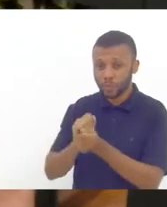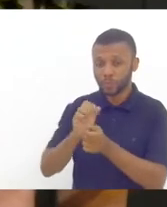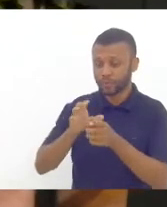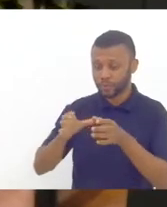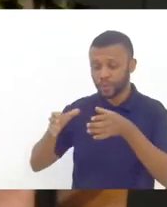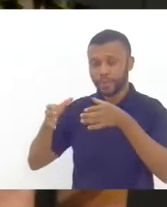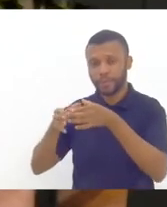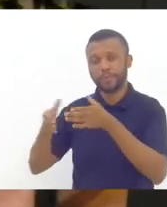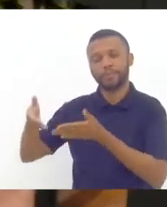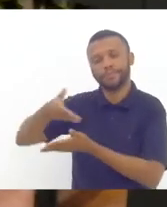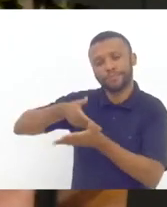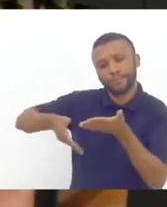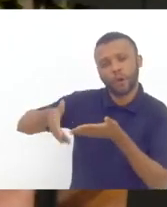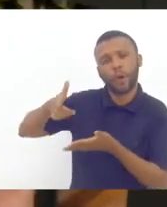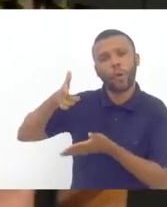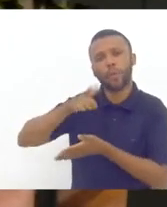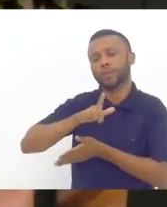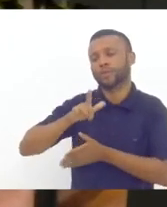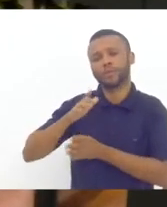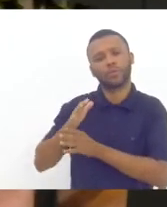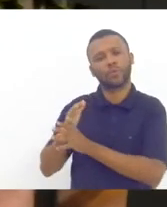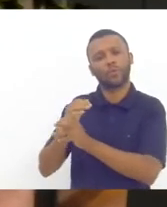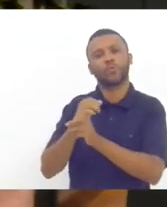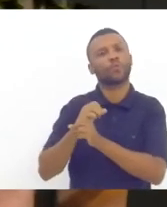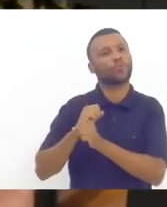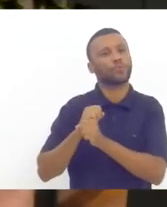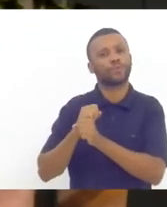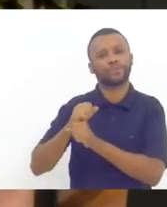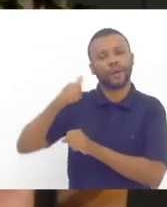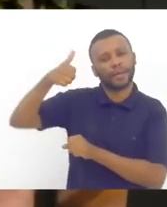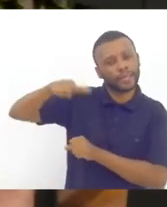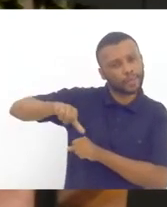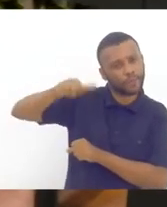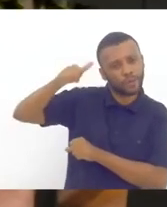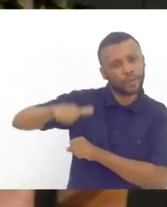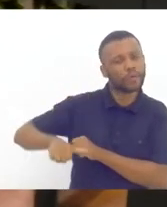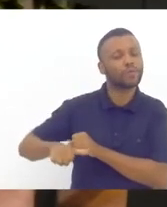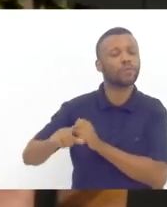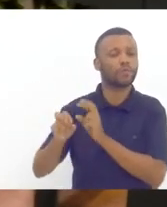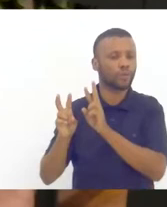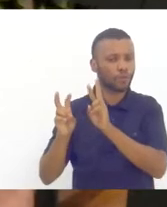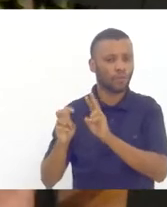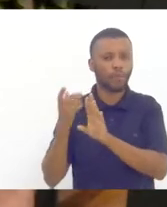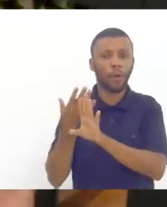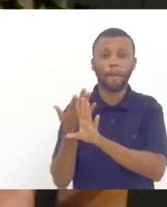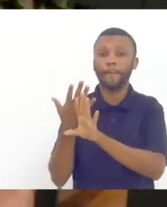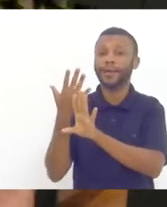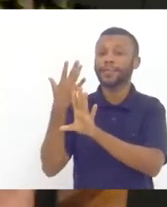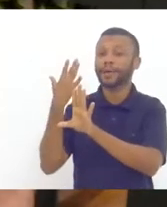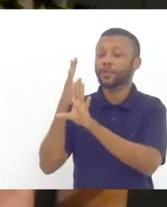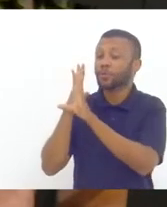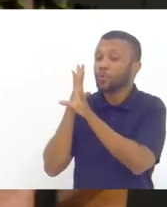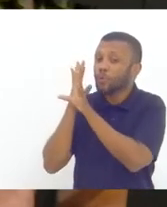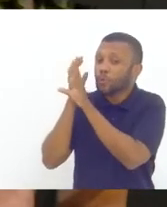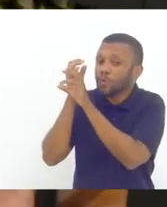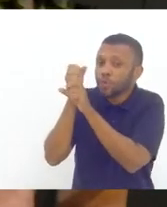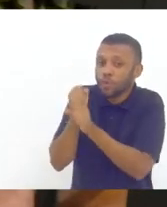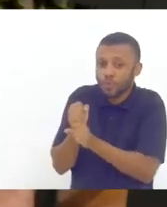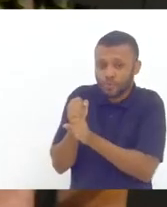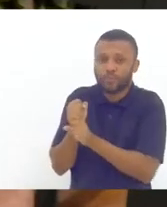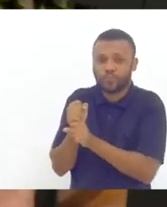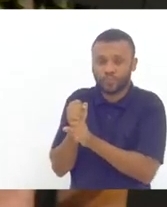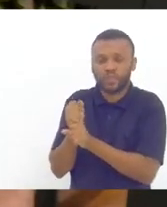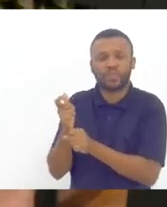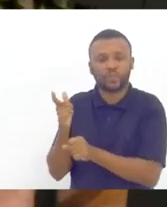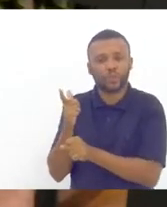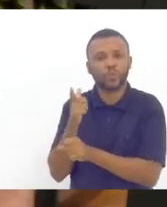uma simulação em relação ao passado, e que chegou a esse